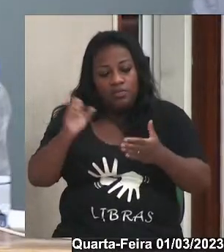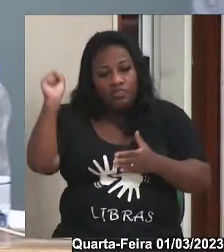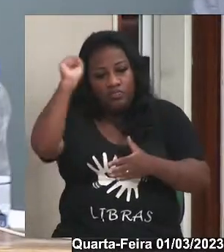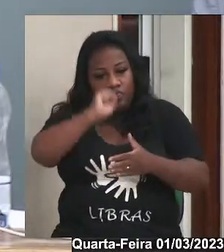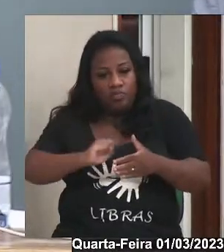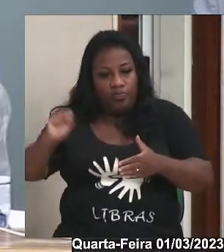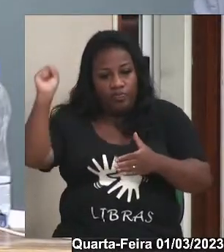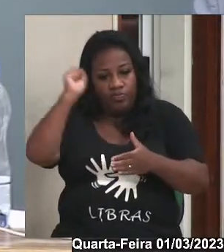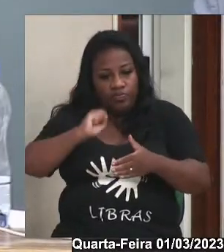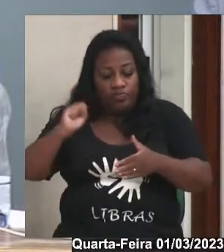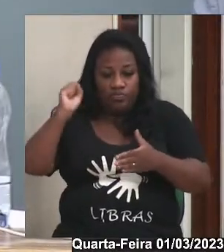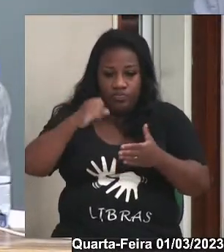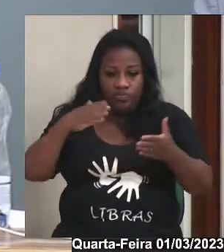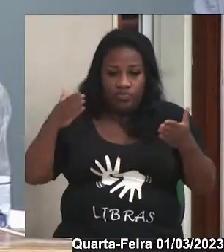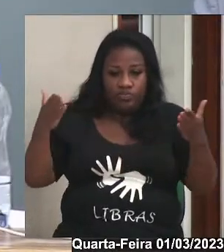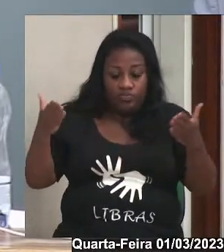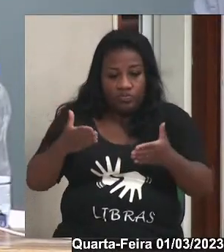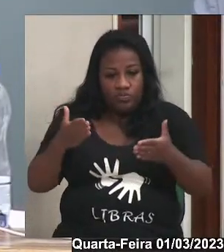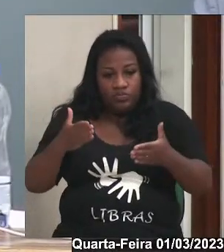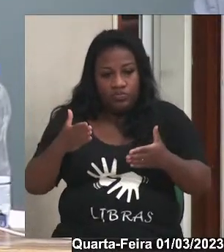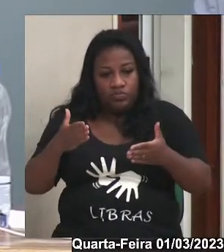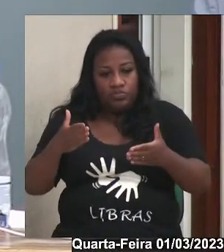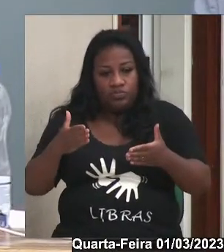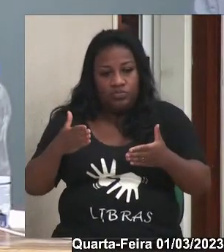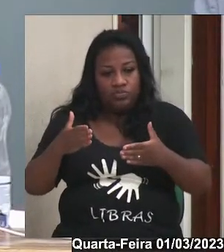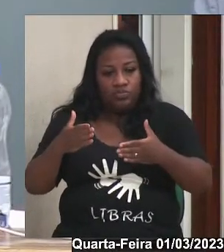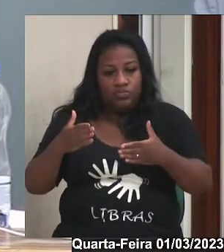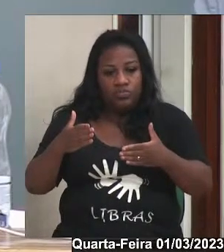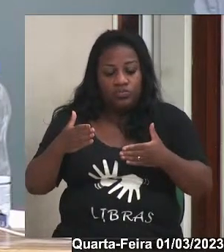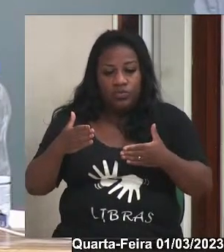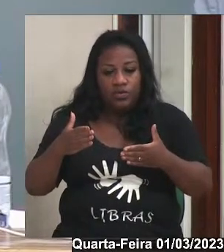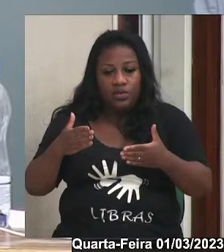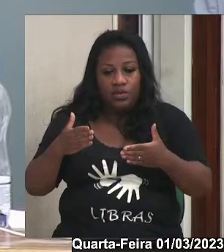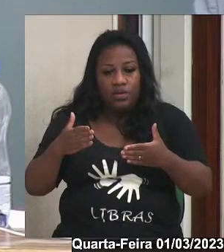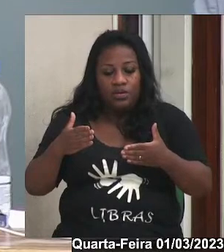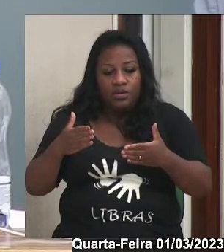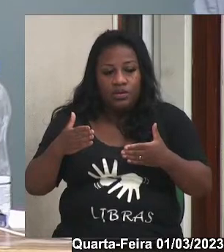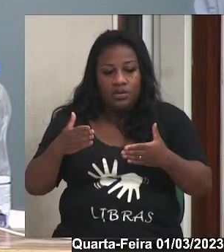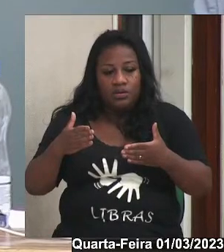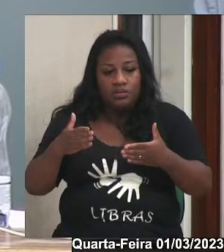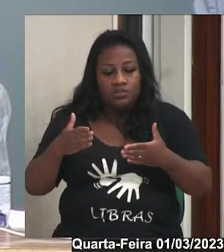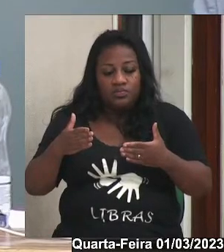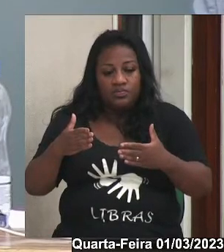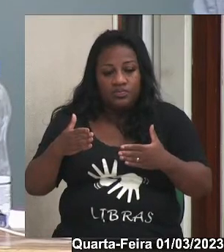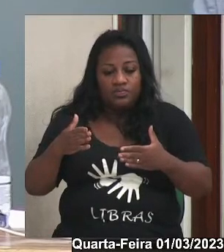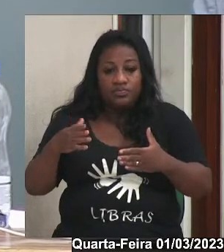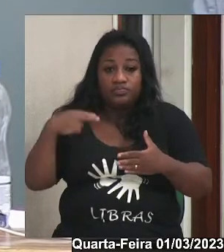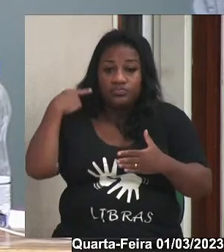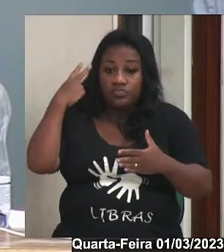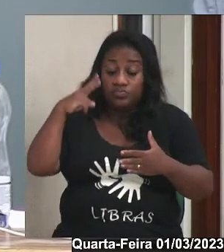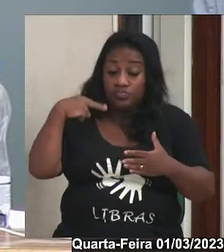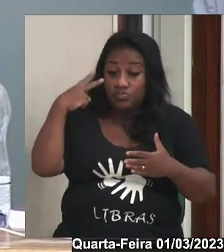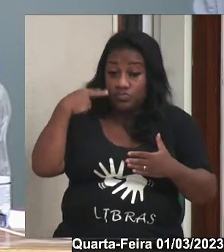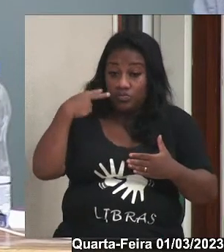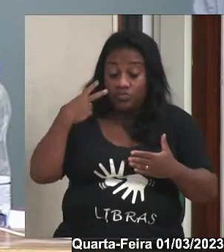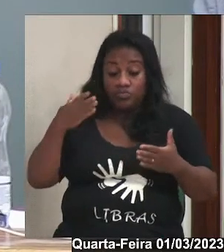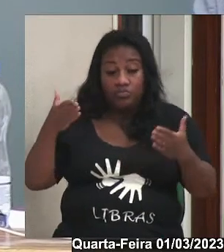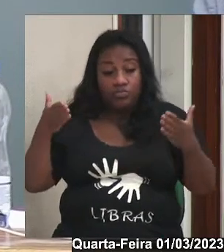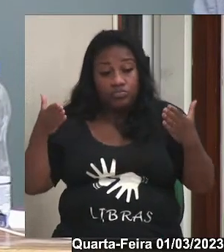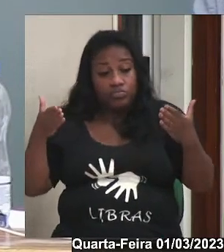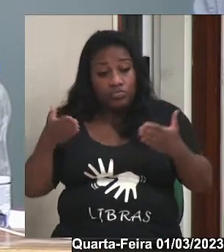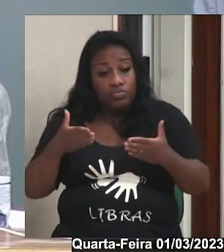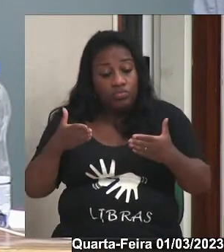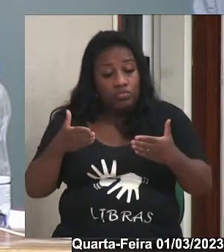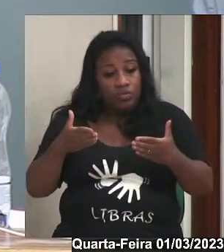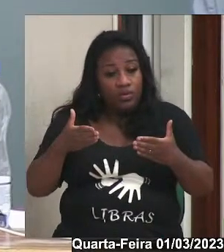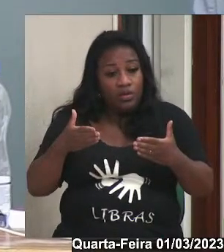buscou o melhor para a nossa cidade. Por meio dessas diversões, ações passadas com o vereador da Câmara Municipal de Imbu